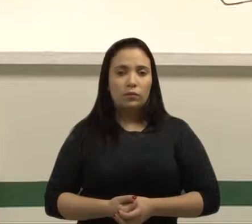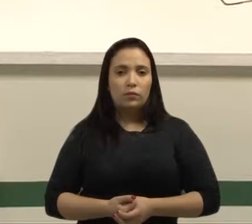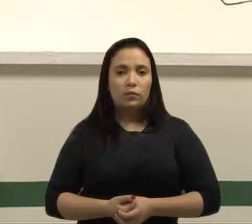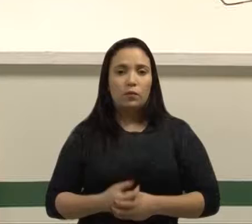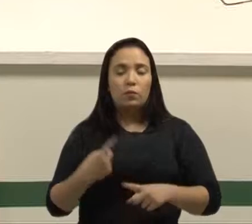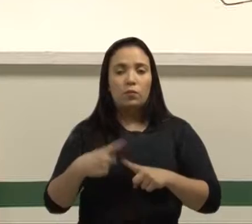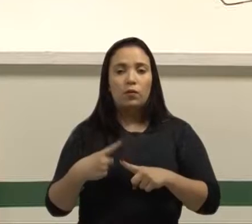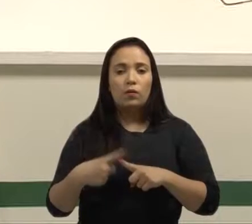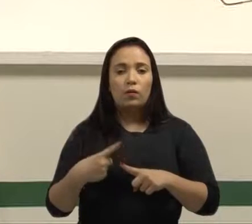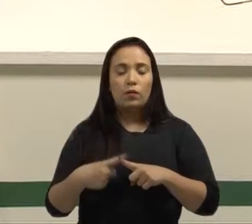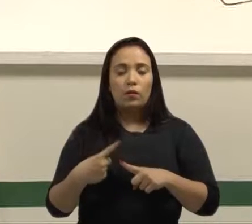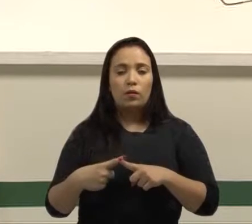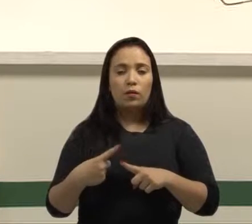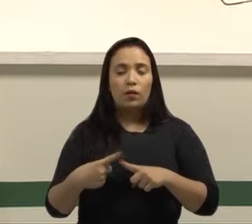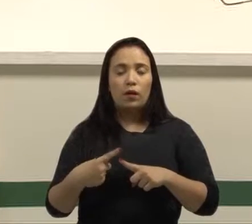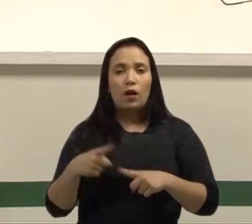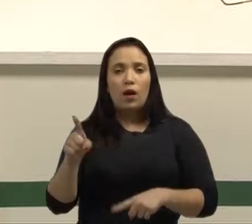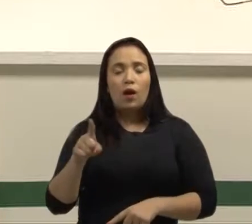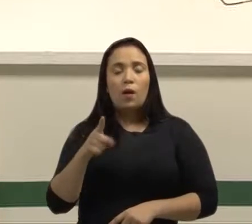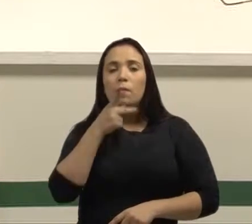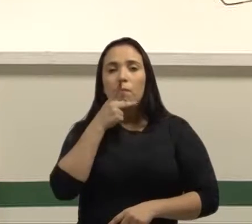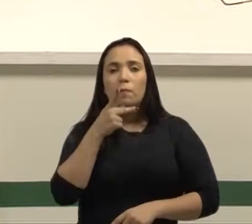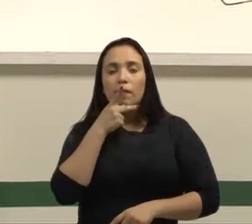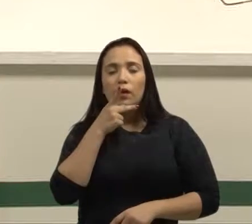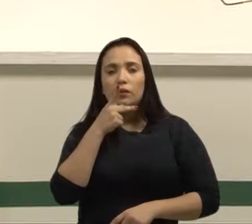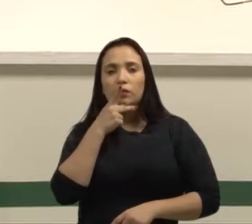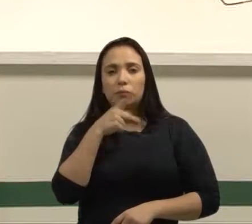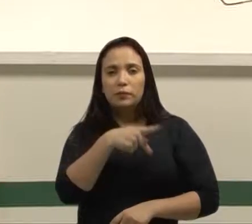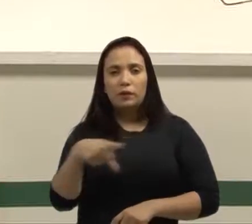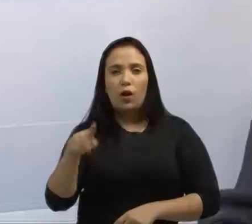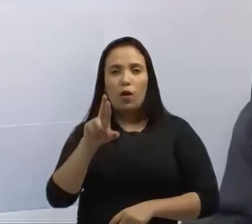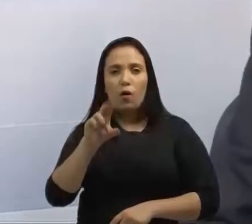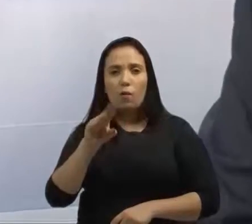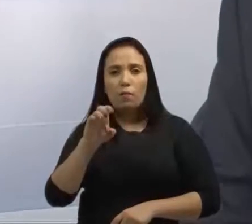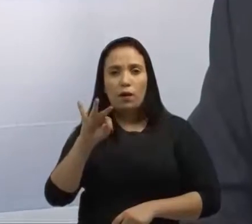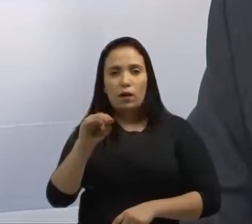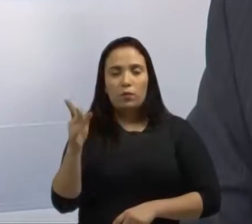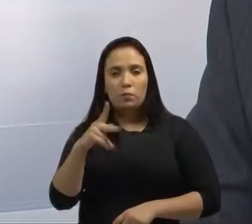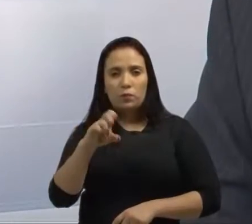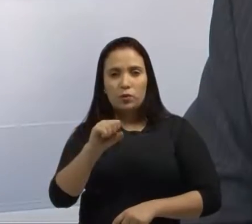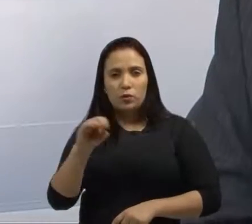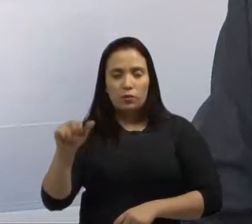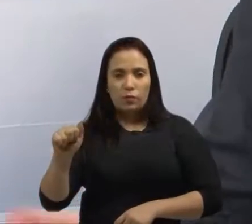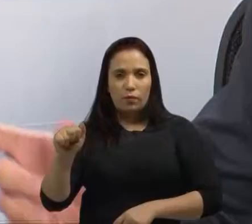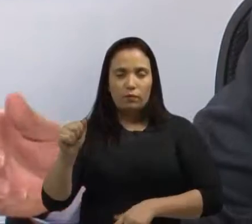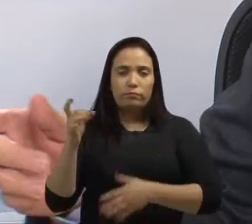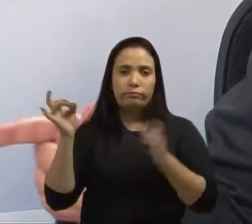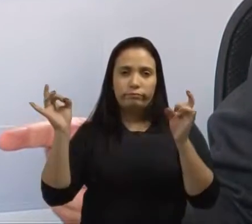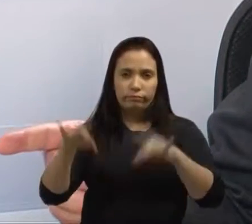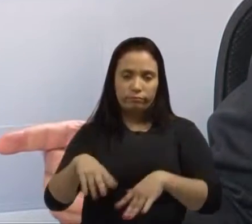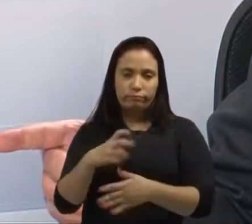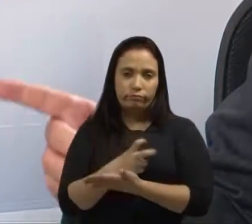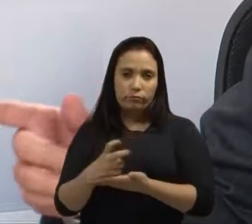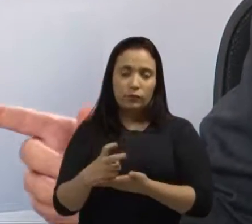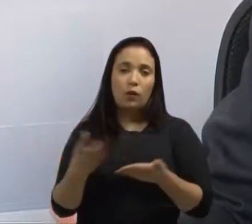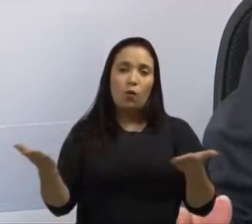Roberto Pessoa. Aí que está o ponto. Existe hoje um debate que é equivocado.